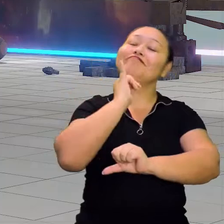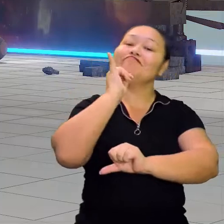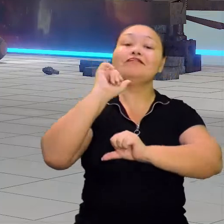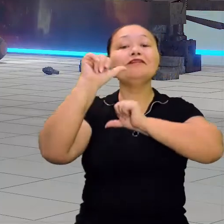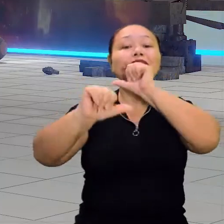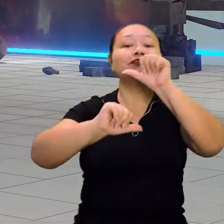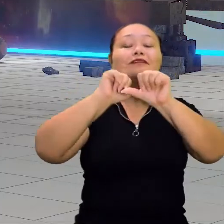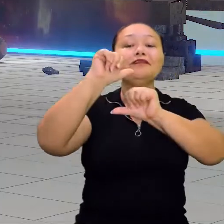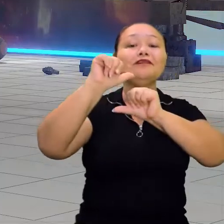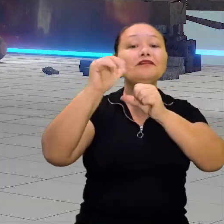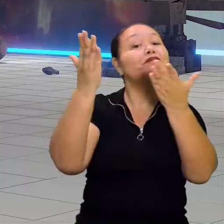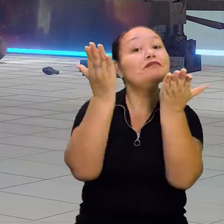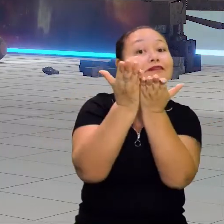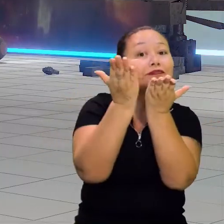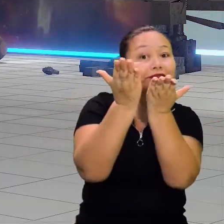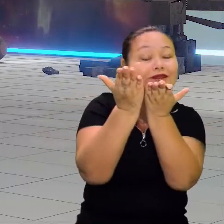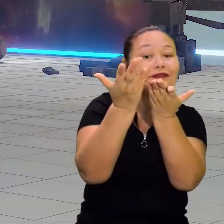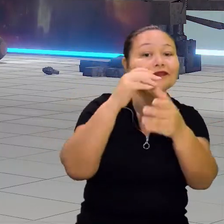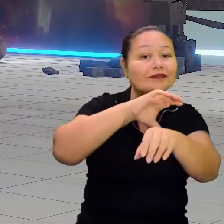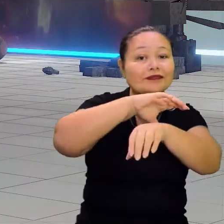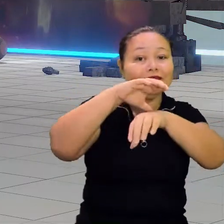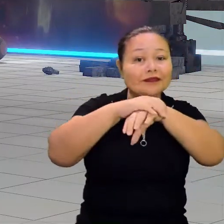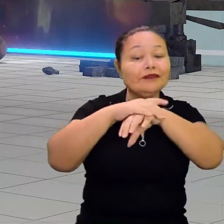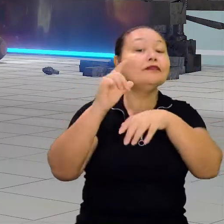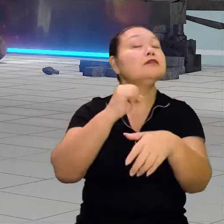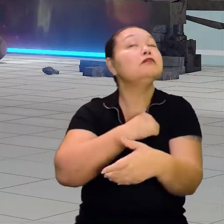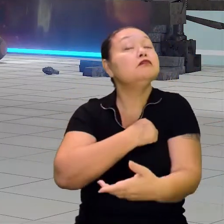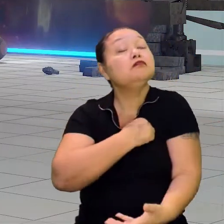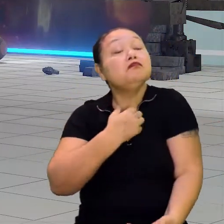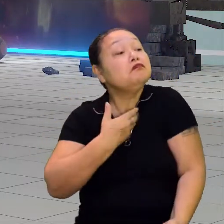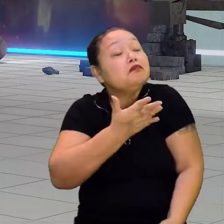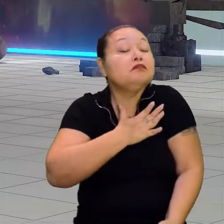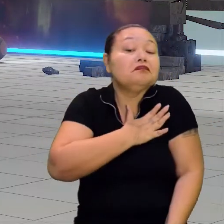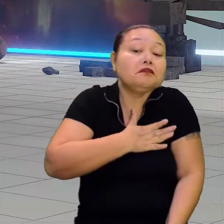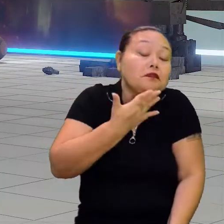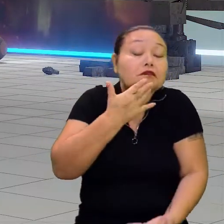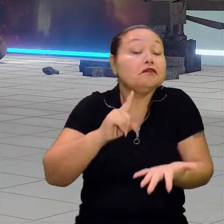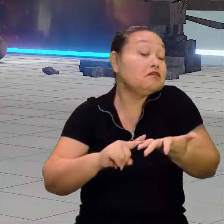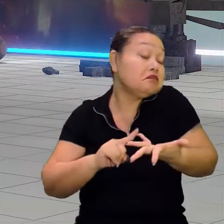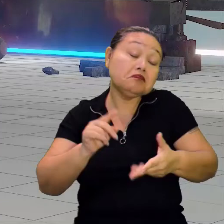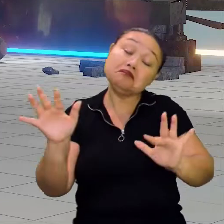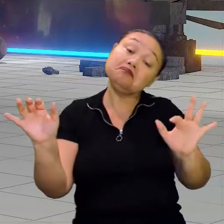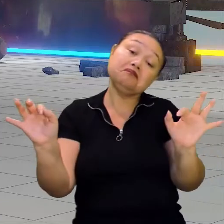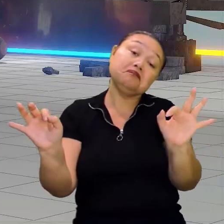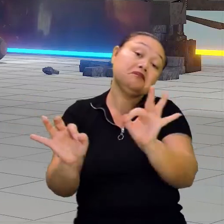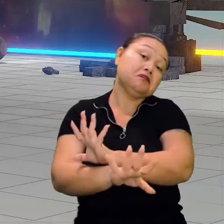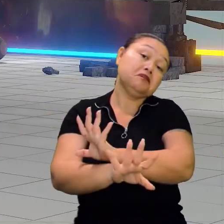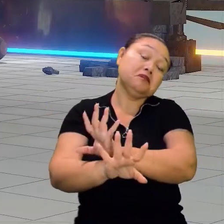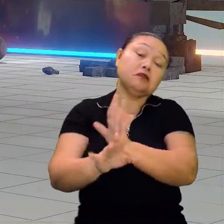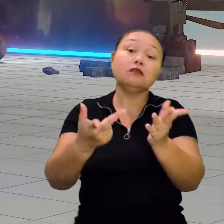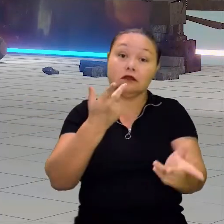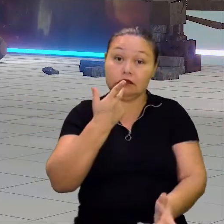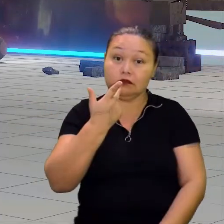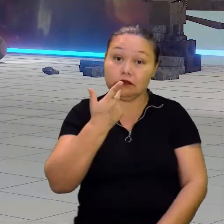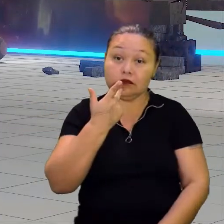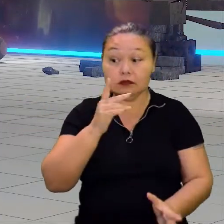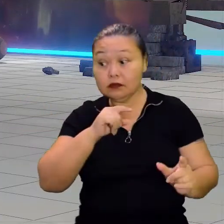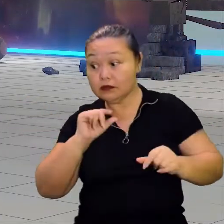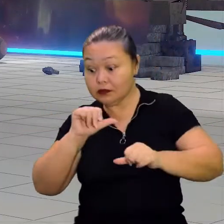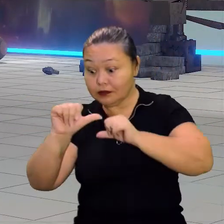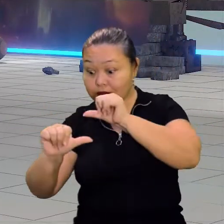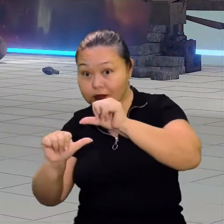vai para a igreja evangélica. Você se sente melhor, etc. Pronto. É isso que eu estou falando, essa